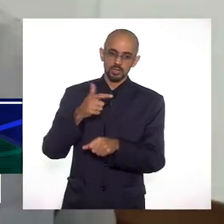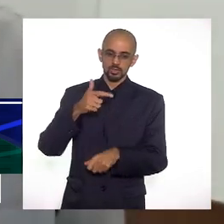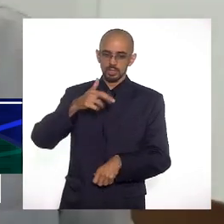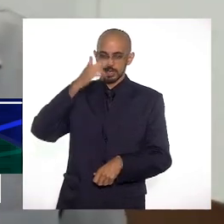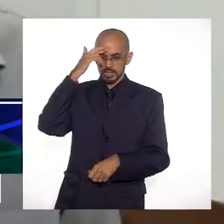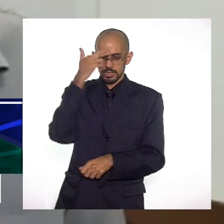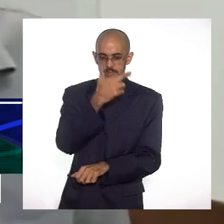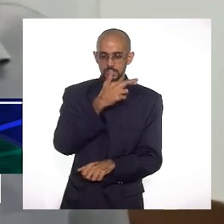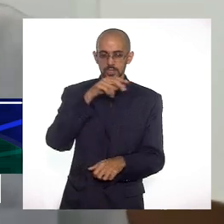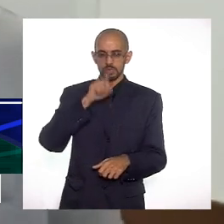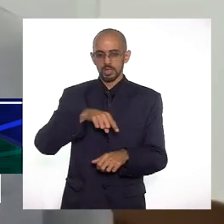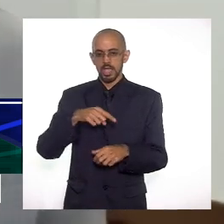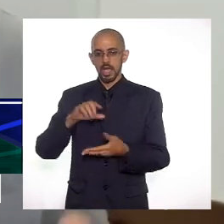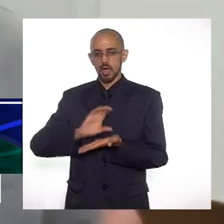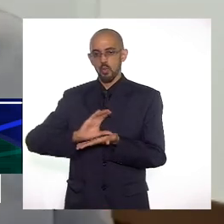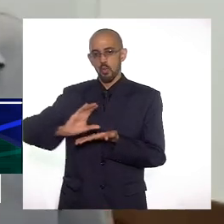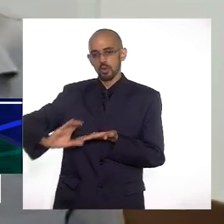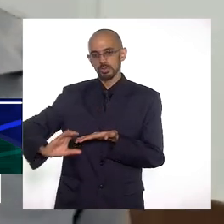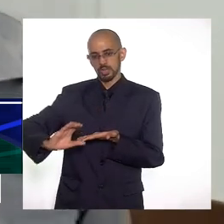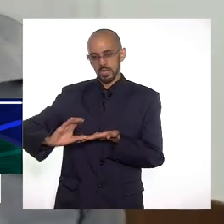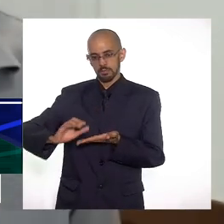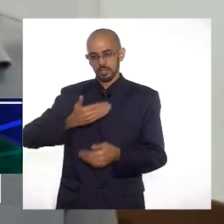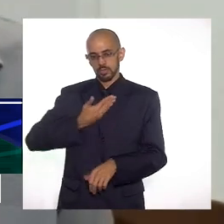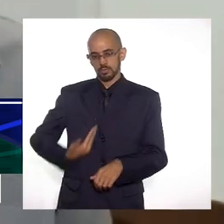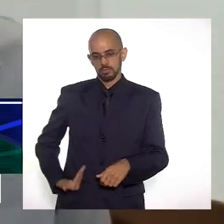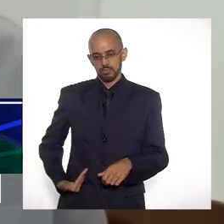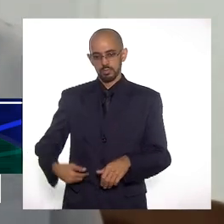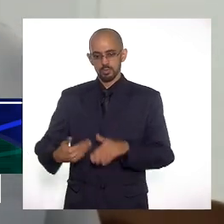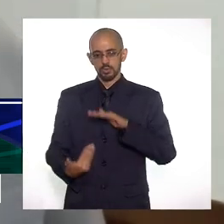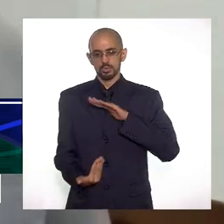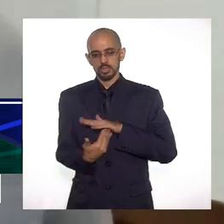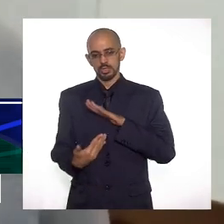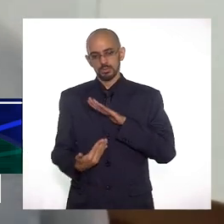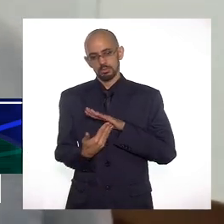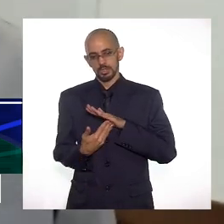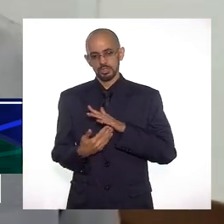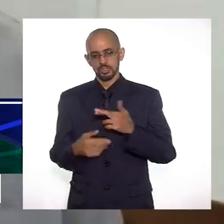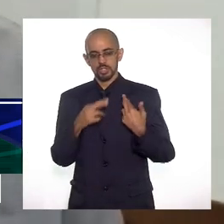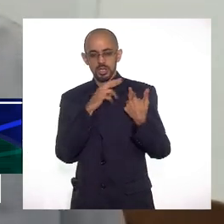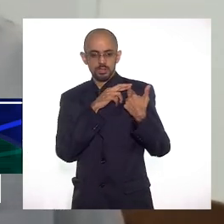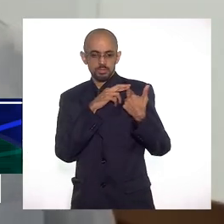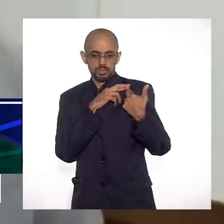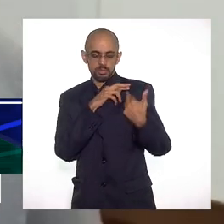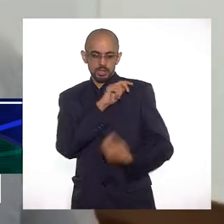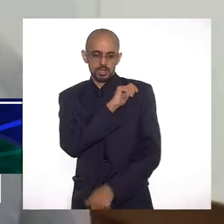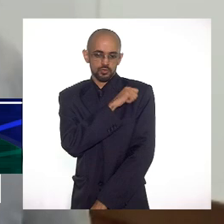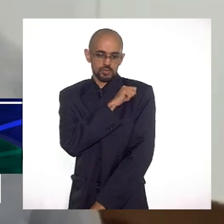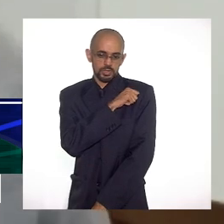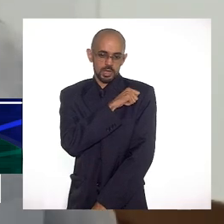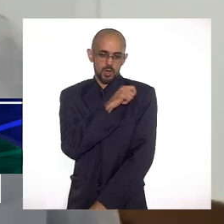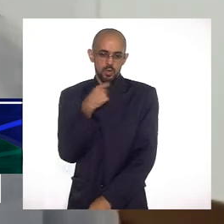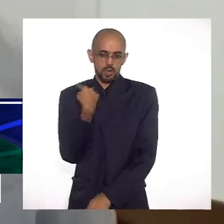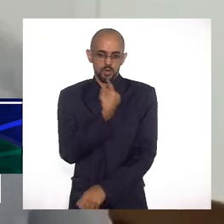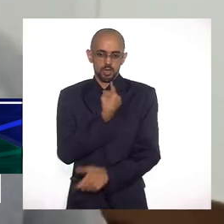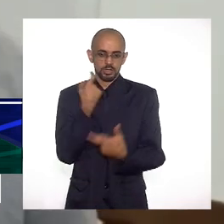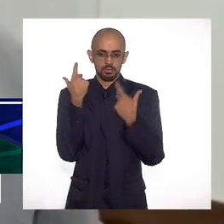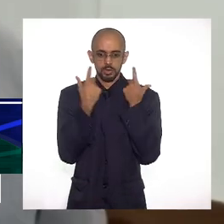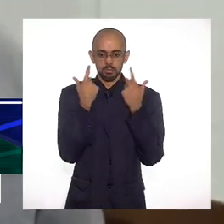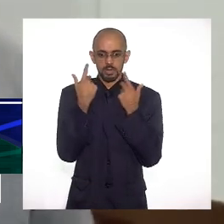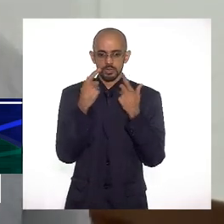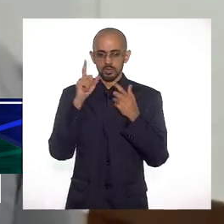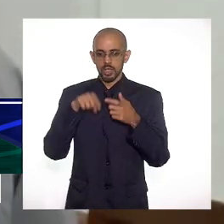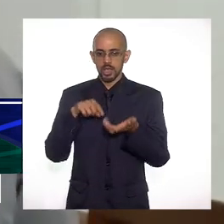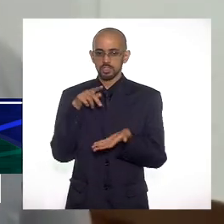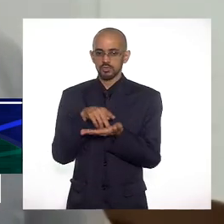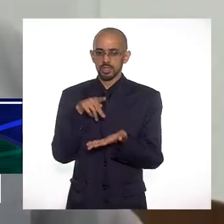respeitar, que é o orçamento público e os limites da Lei de Responsabilidade Fiscal. A nossa preocupação com esse projeto é